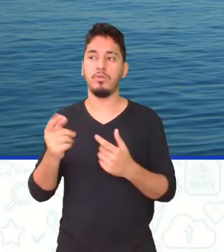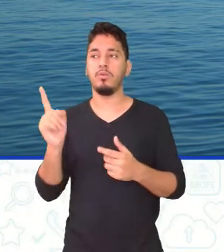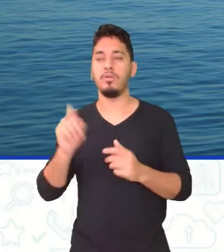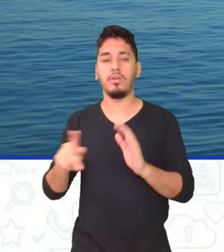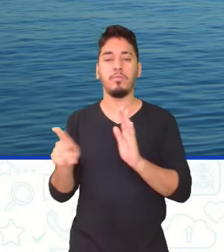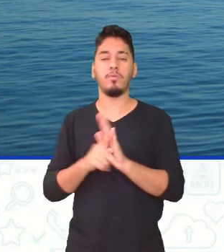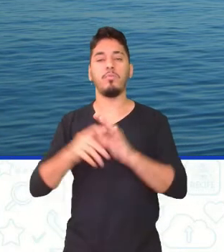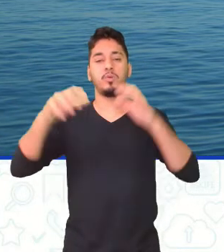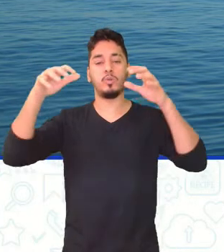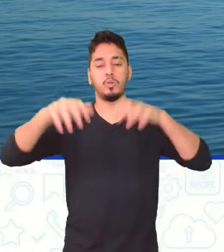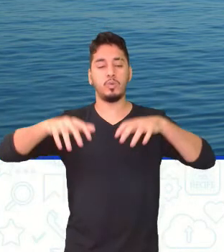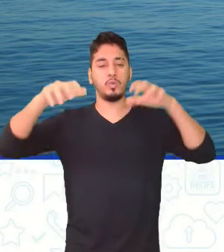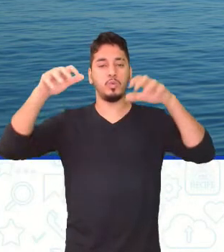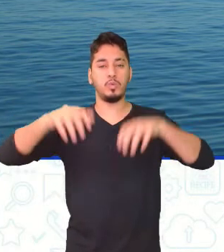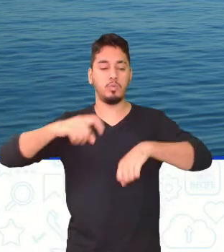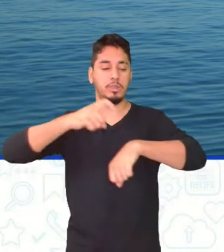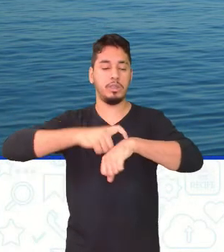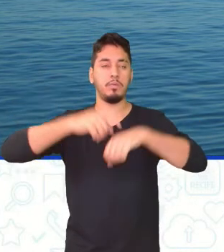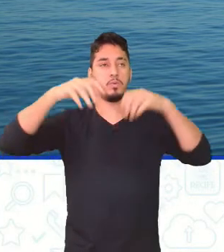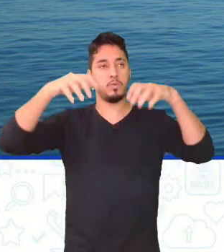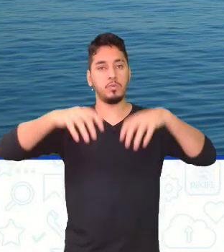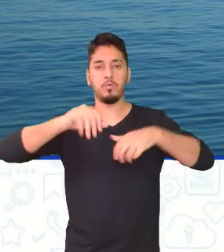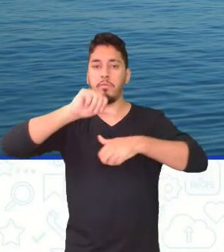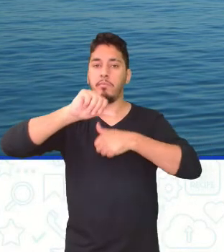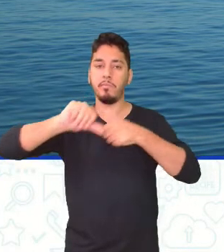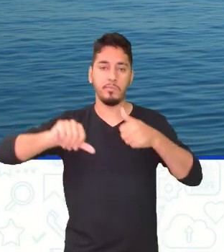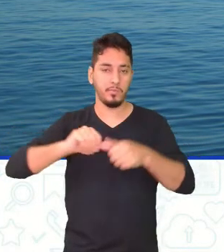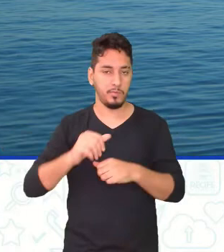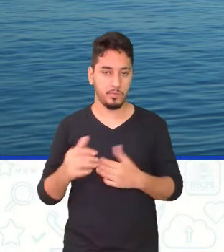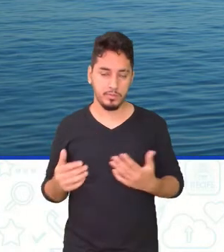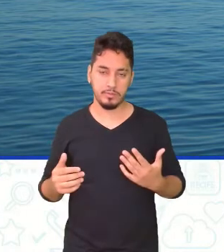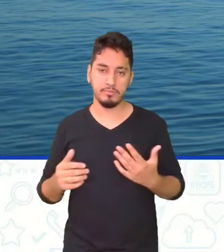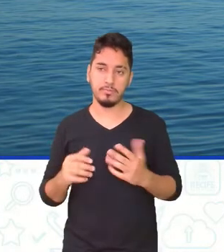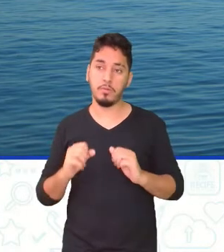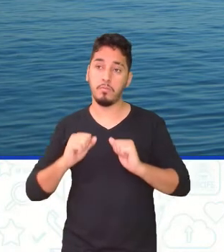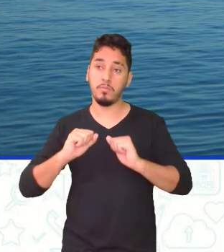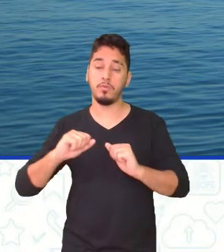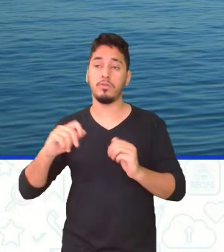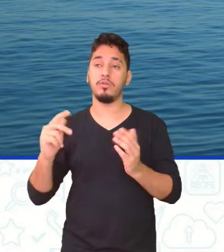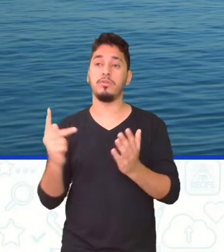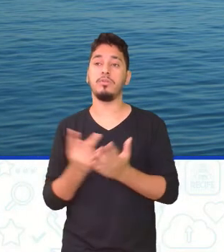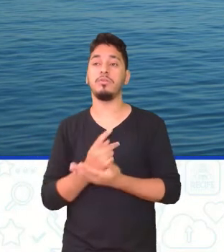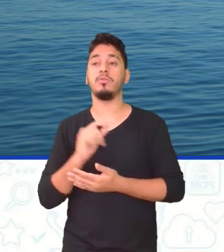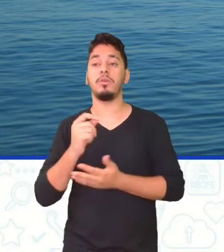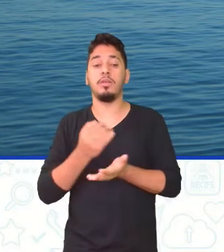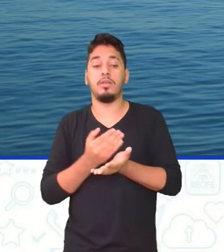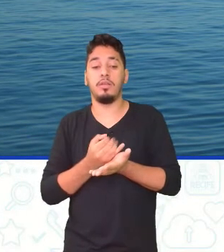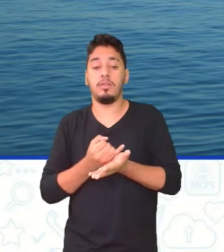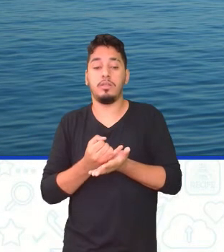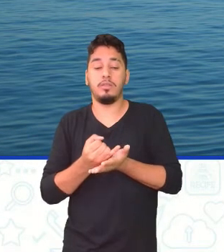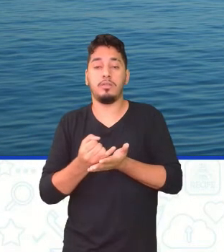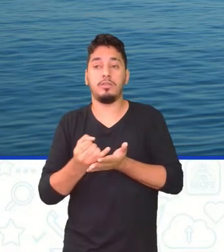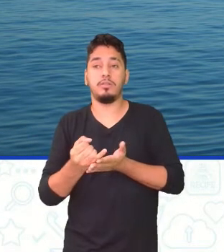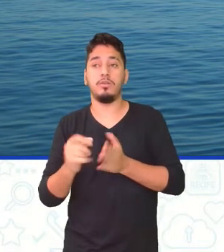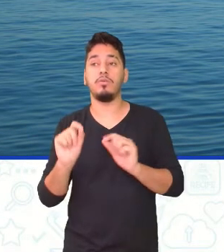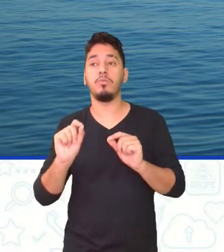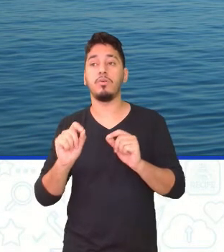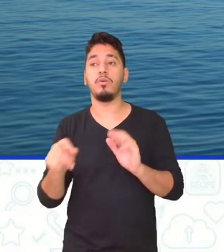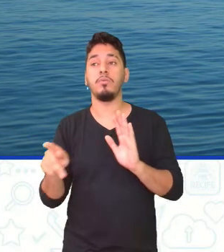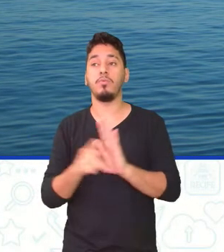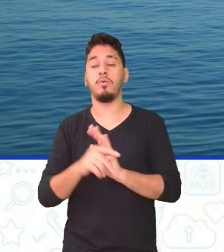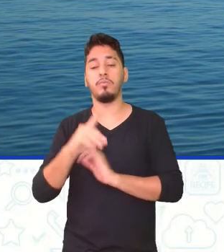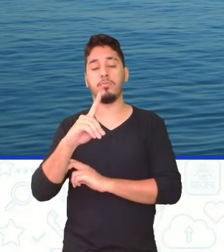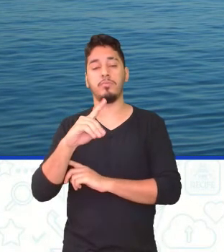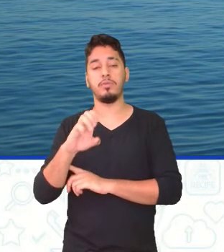regime de chuvas daquele lugar, né, prof? Sim. Então, pode causar aí, pode iniciar um processo de desertificação.